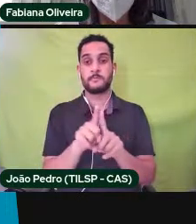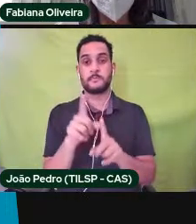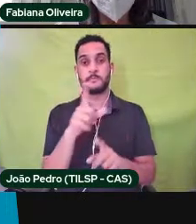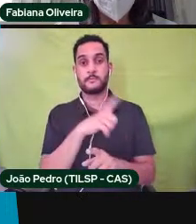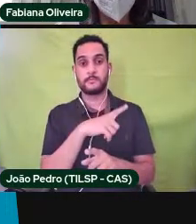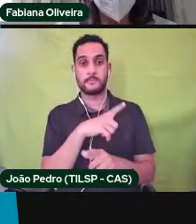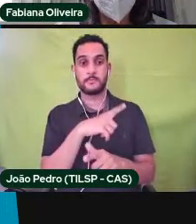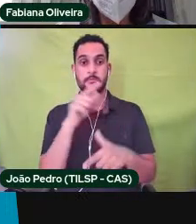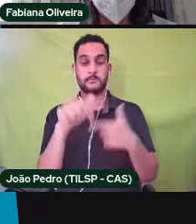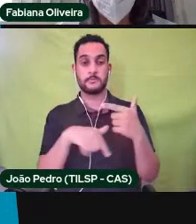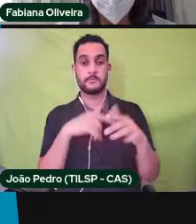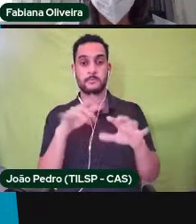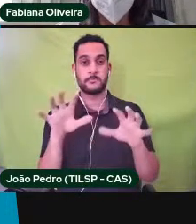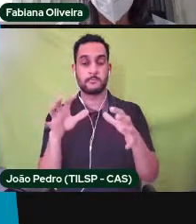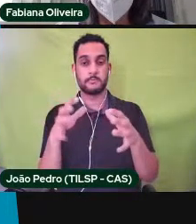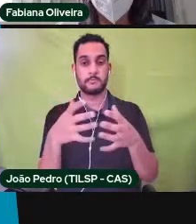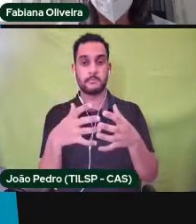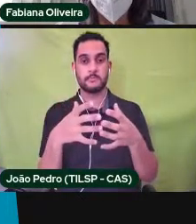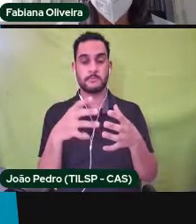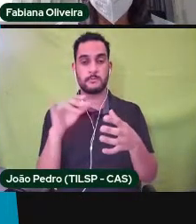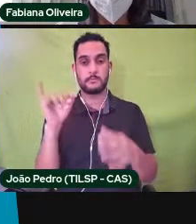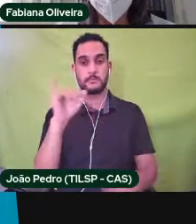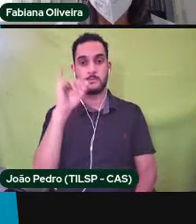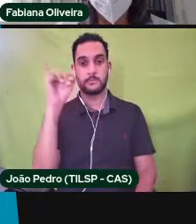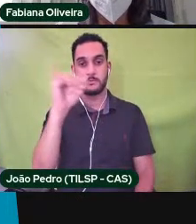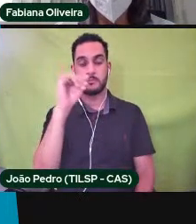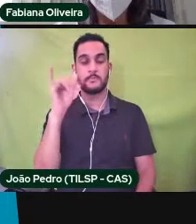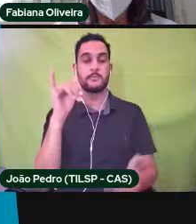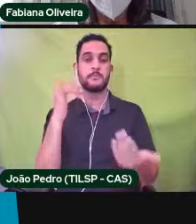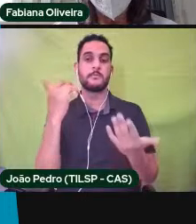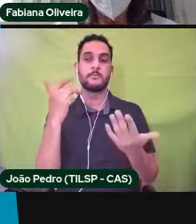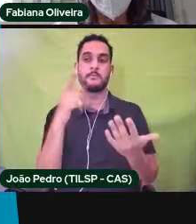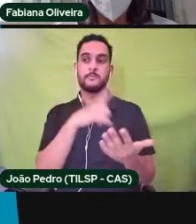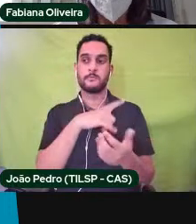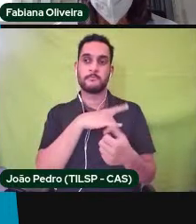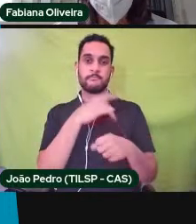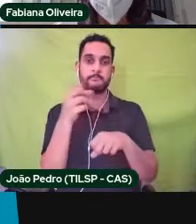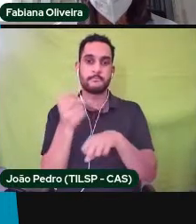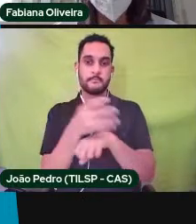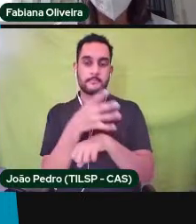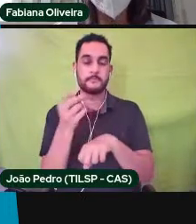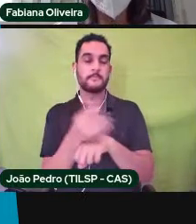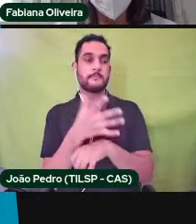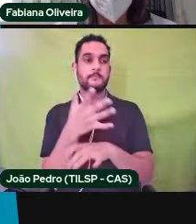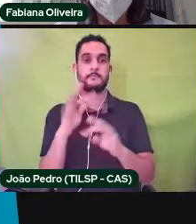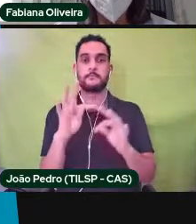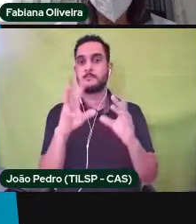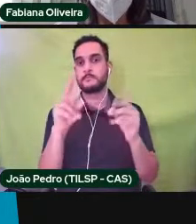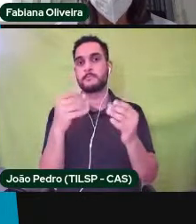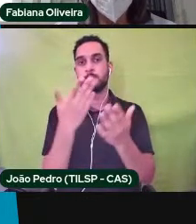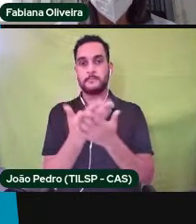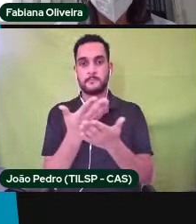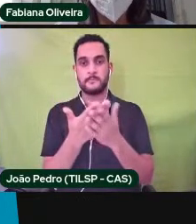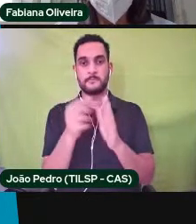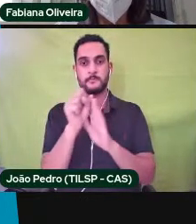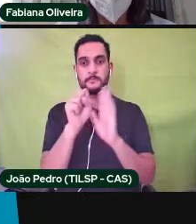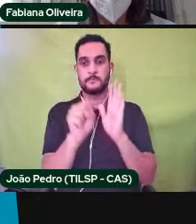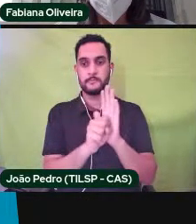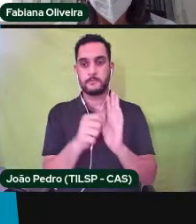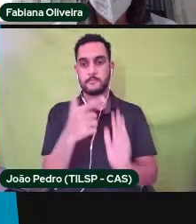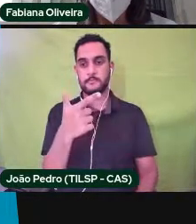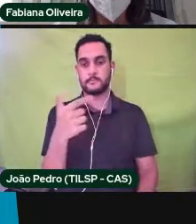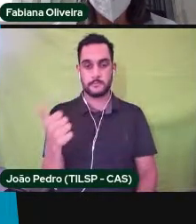individualizadas e coletivas são fundamentais, também é um anúncio trazido por todos os estudos do século XXI,